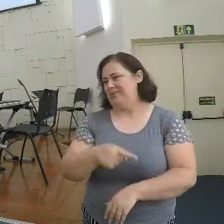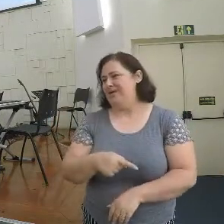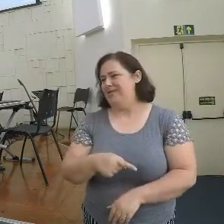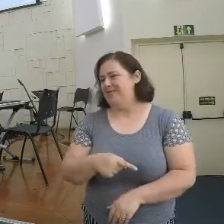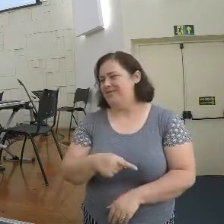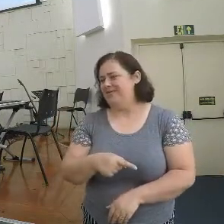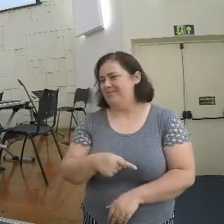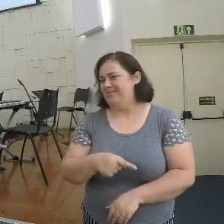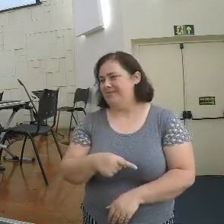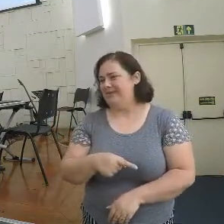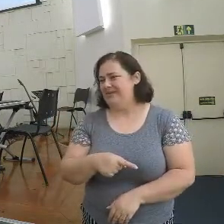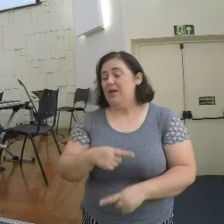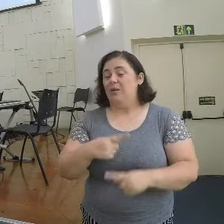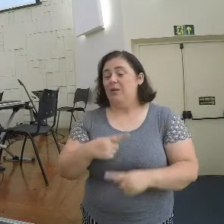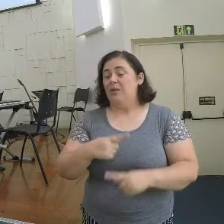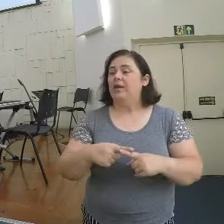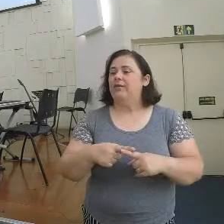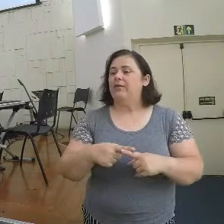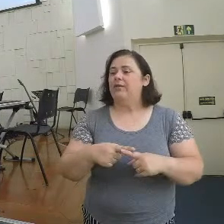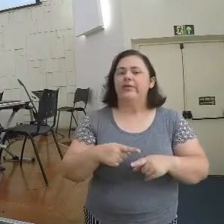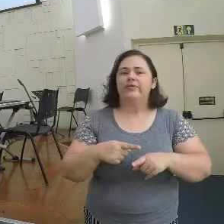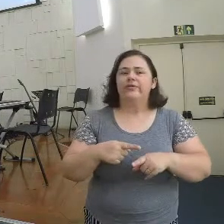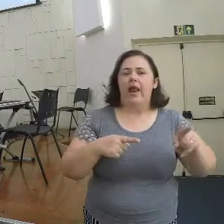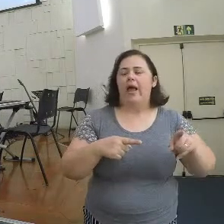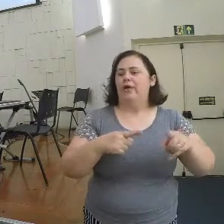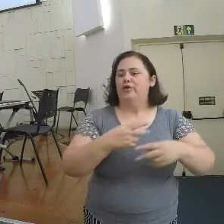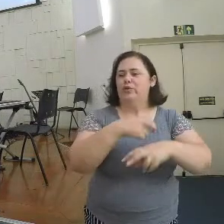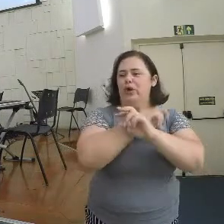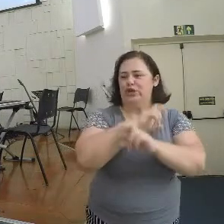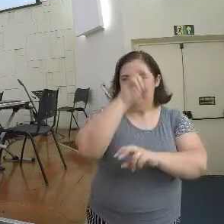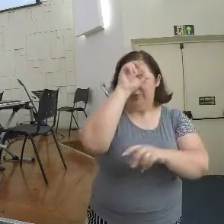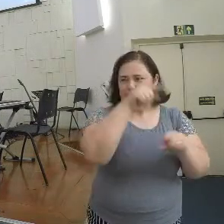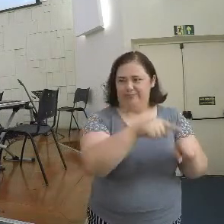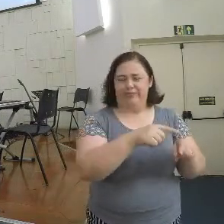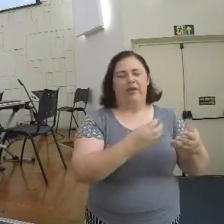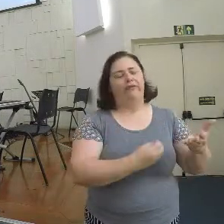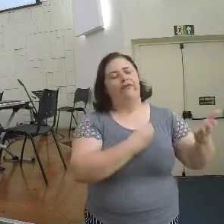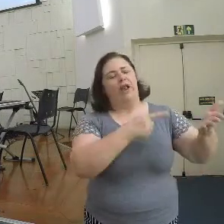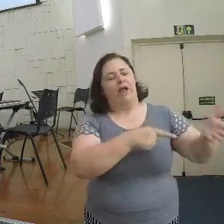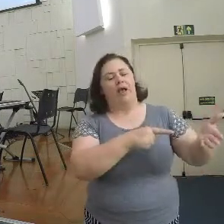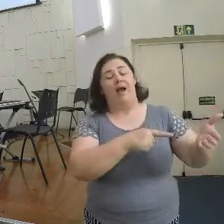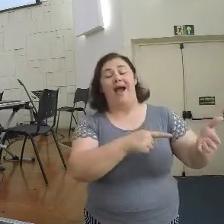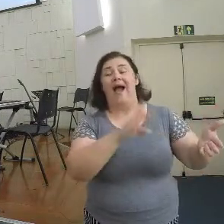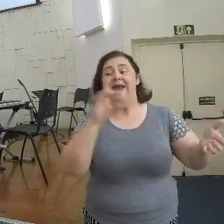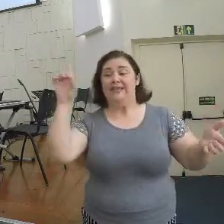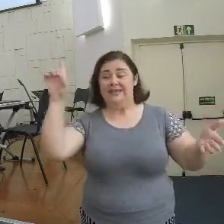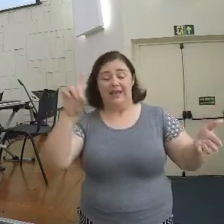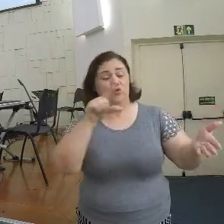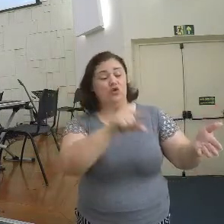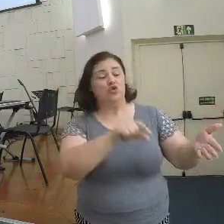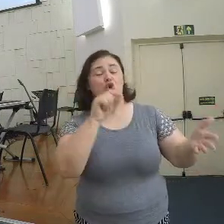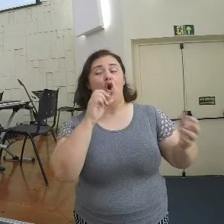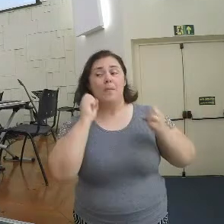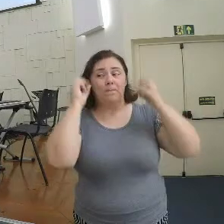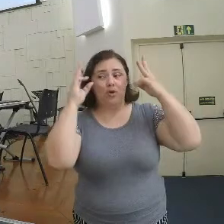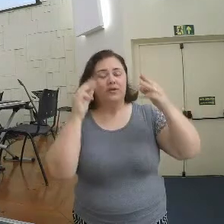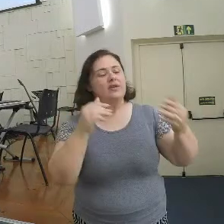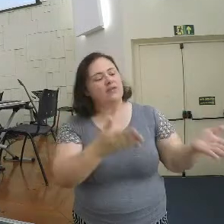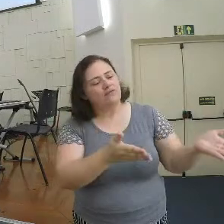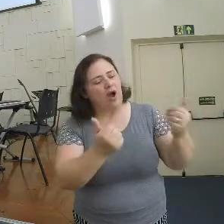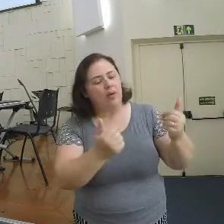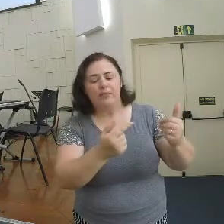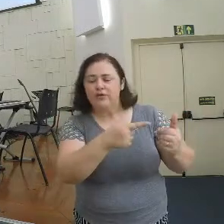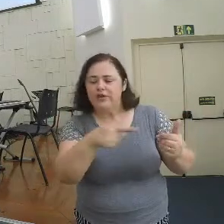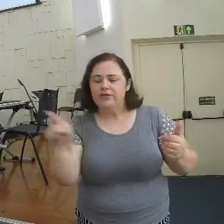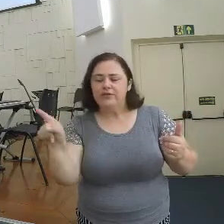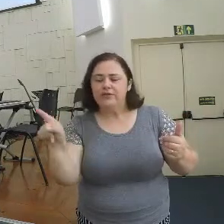Deus muitas vezes, e o que vocês mereciam eram ser aniquilados, mas vocês entraram nessa terra. Versículo 1